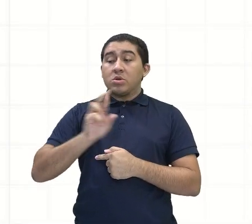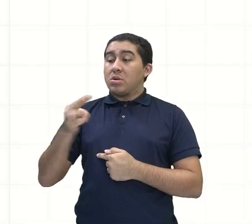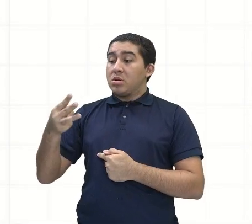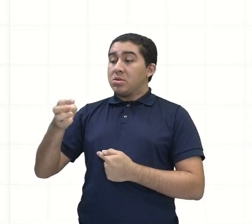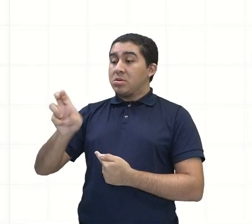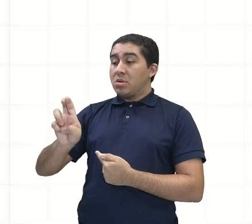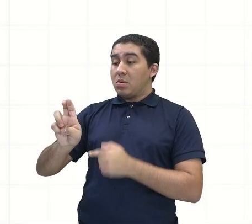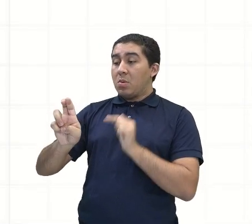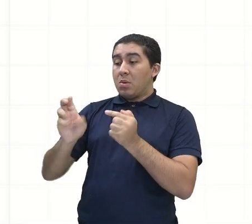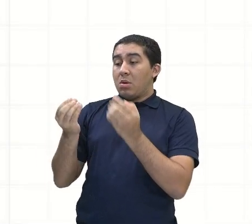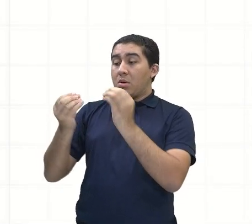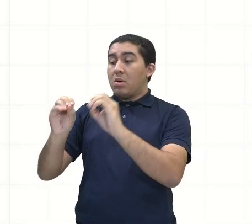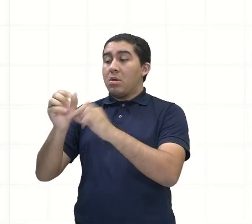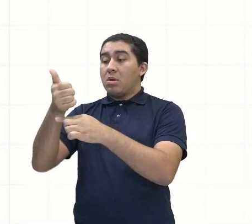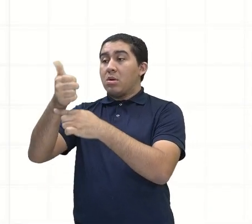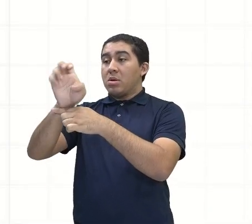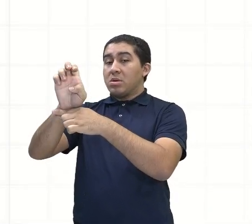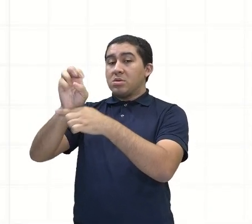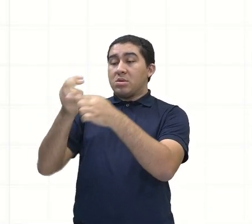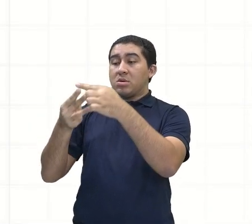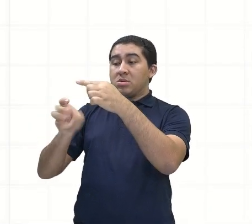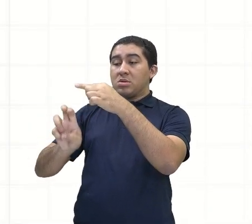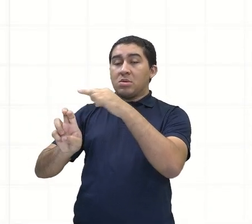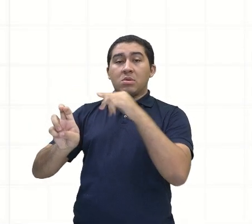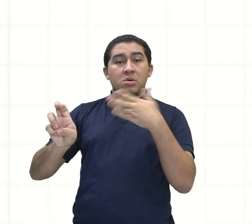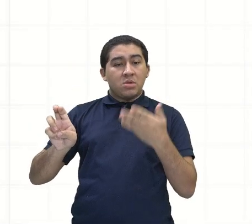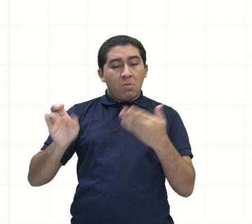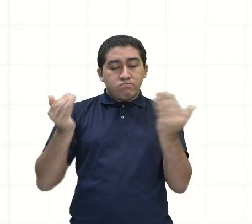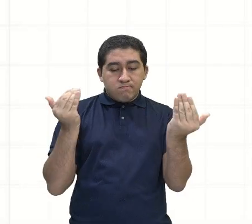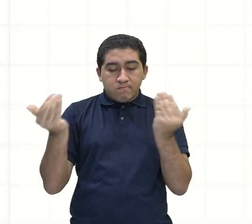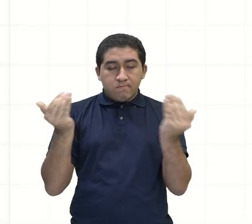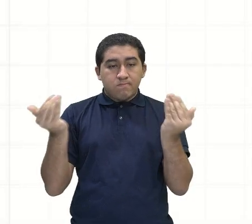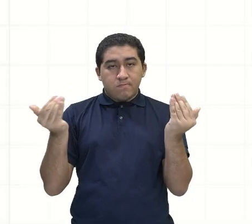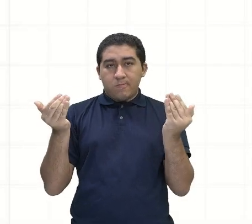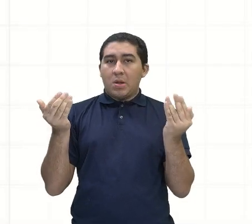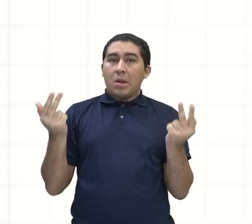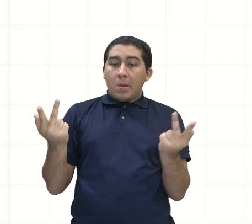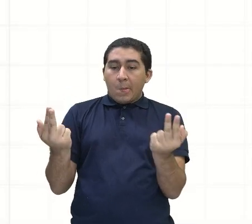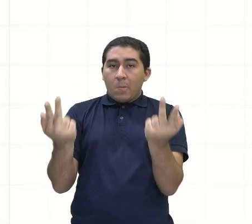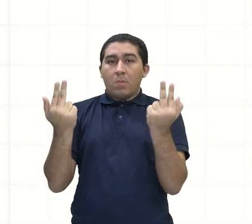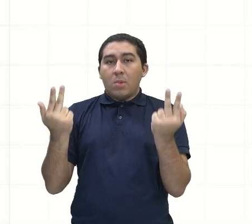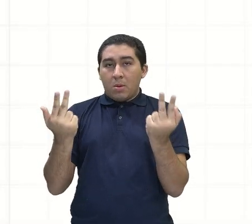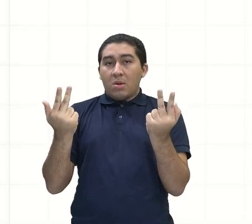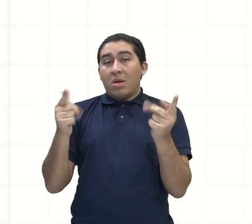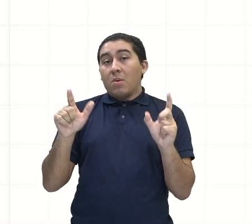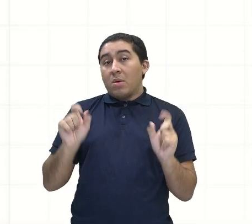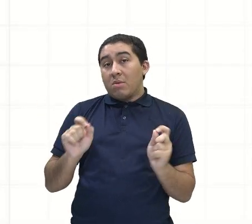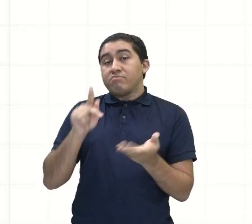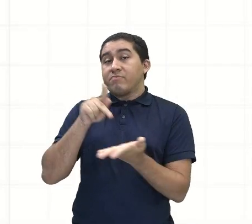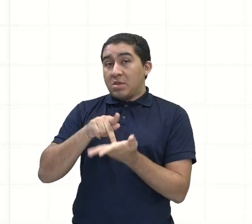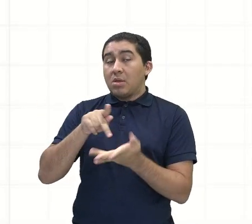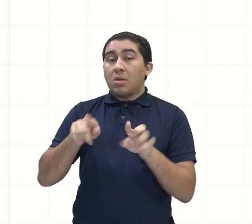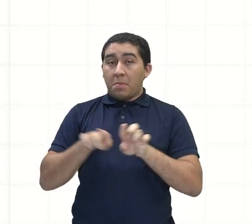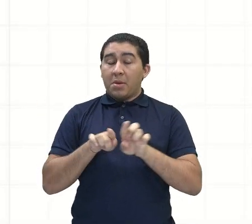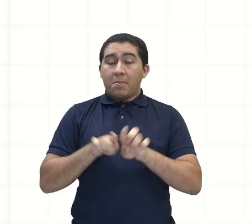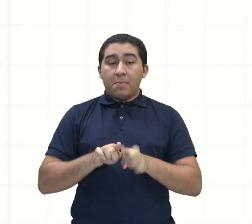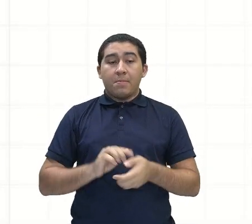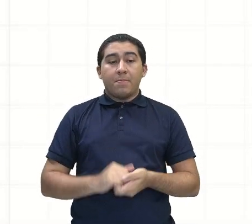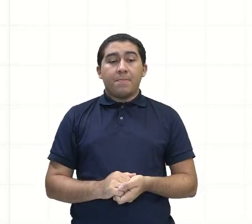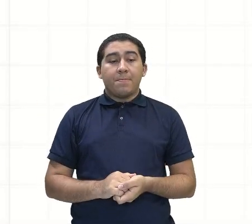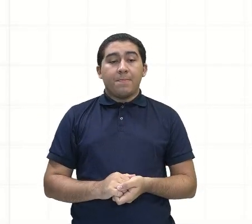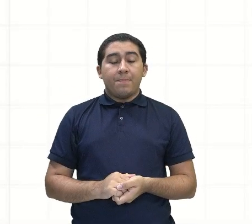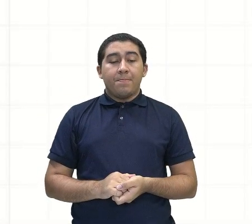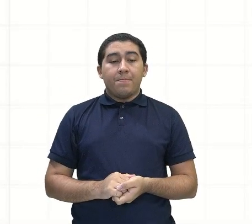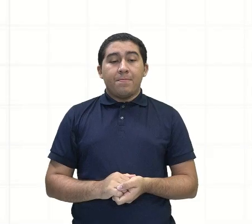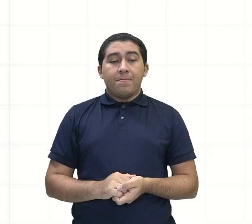35. 15 sobre 35. Então, essa igualdade aqui também é